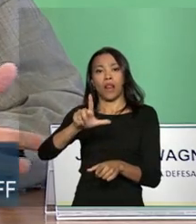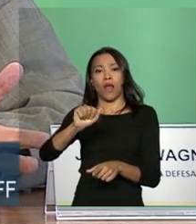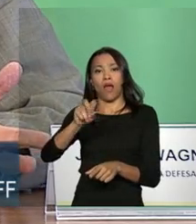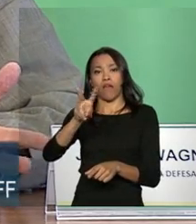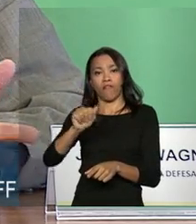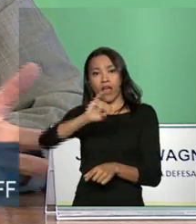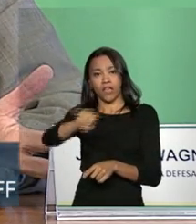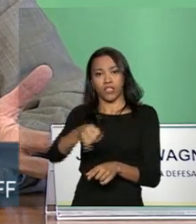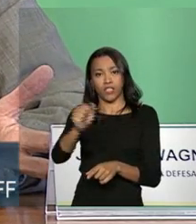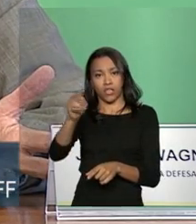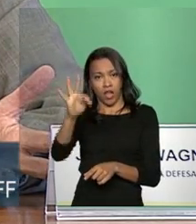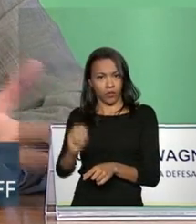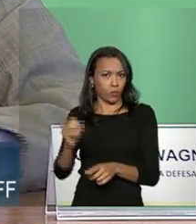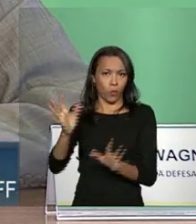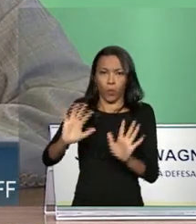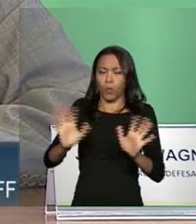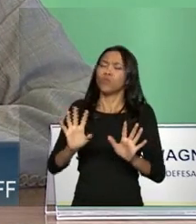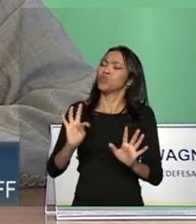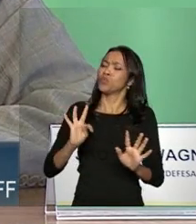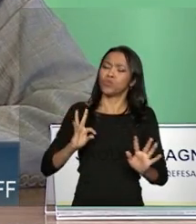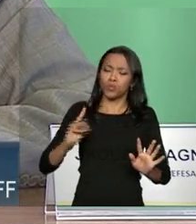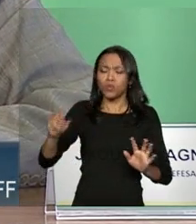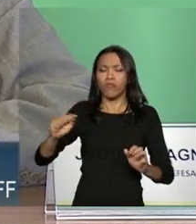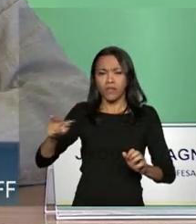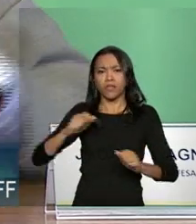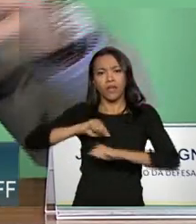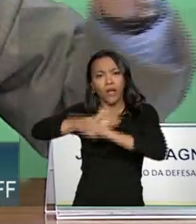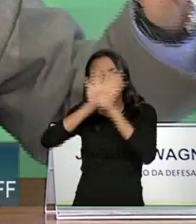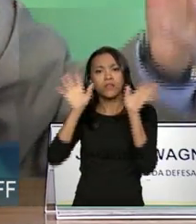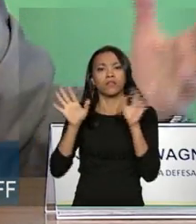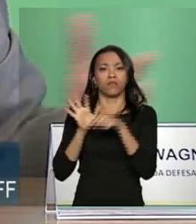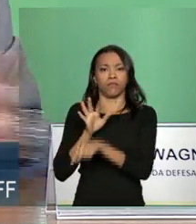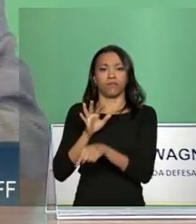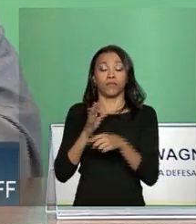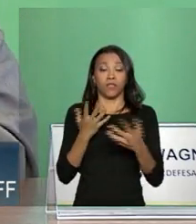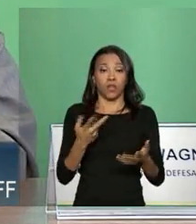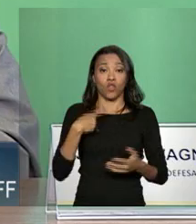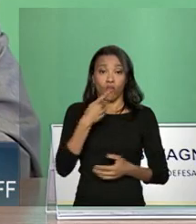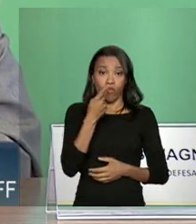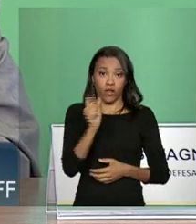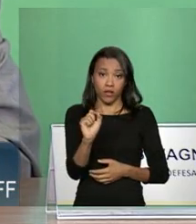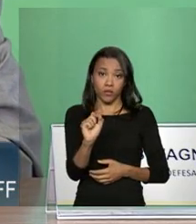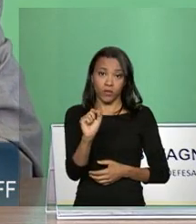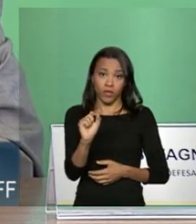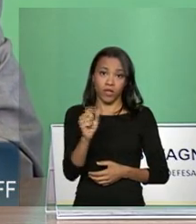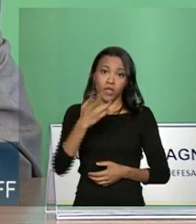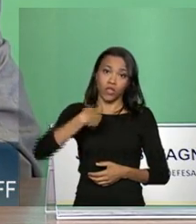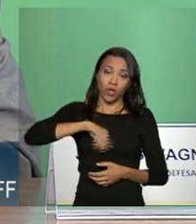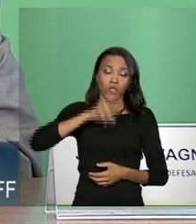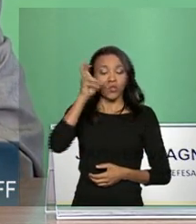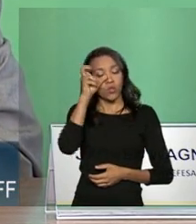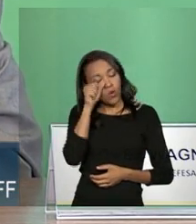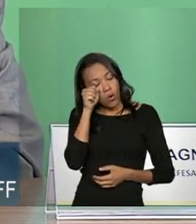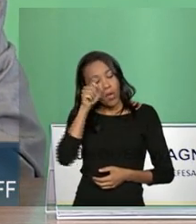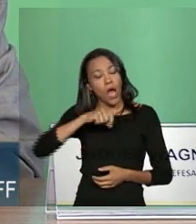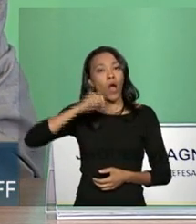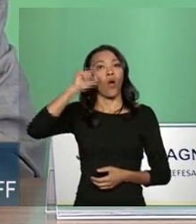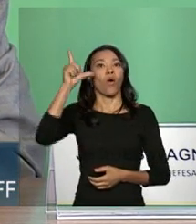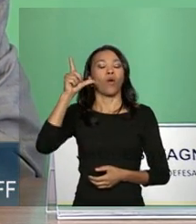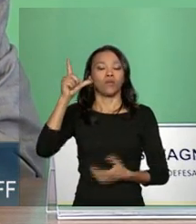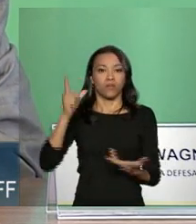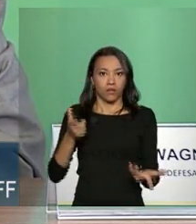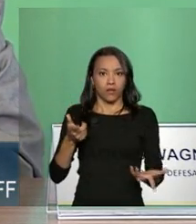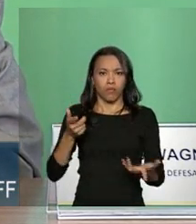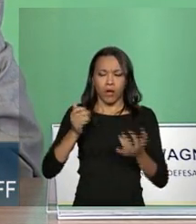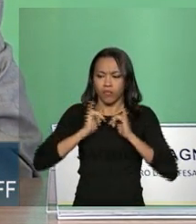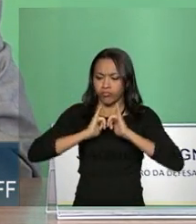ter que ter um desfecho, porque tudo tem um desfecho. O que eu estou falando só é que a gente dorme e acorda sempre com uma notícia dessa, então,